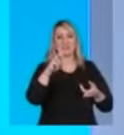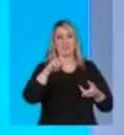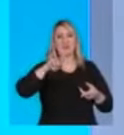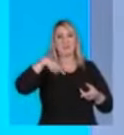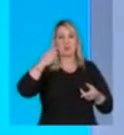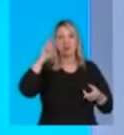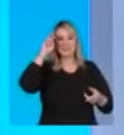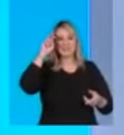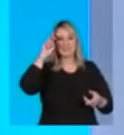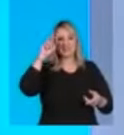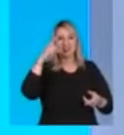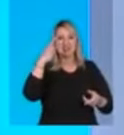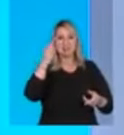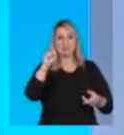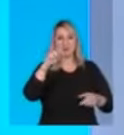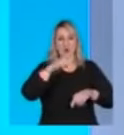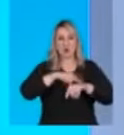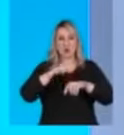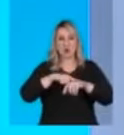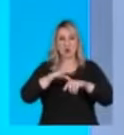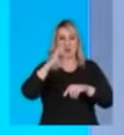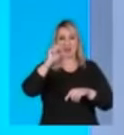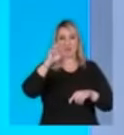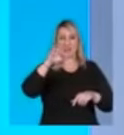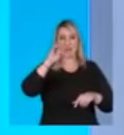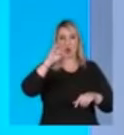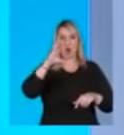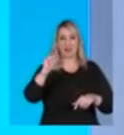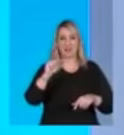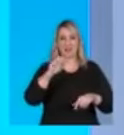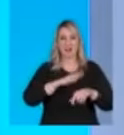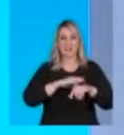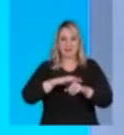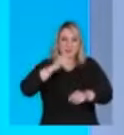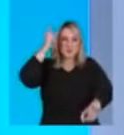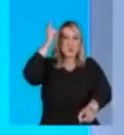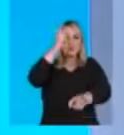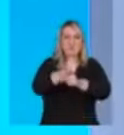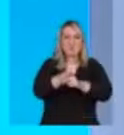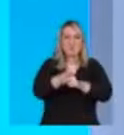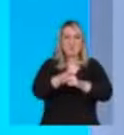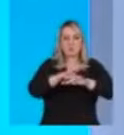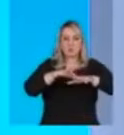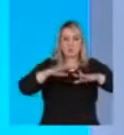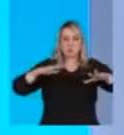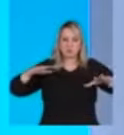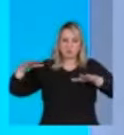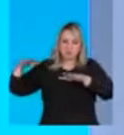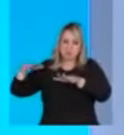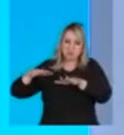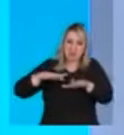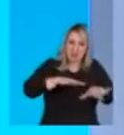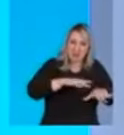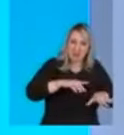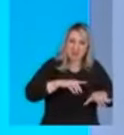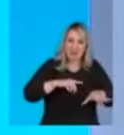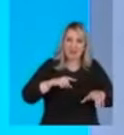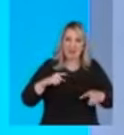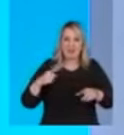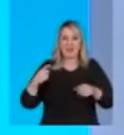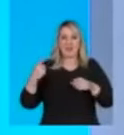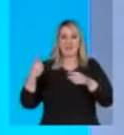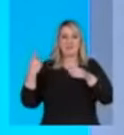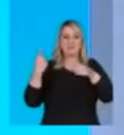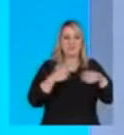próxima quinta às 18 horas na carioca a gente vai fazer um grande encontro que vai ser a contagem final para derrotar o